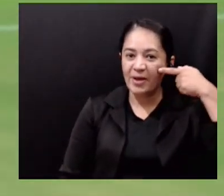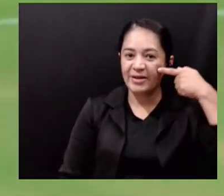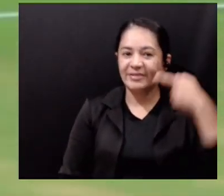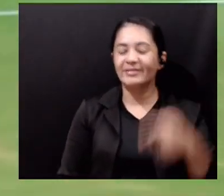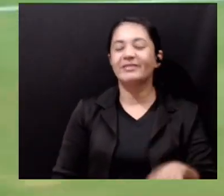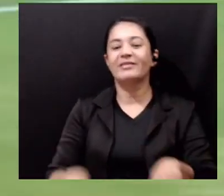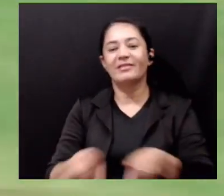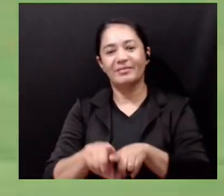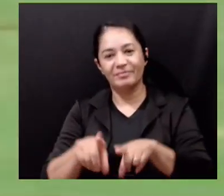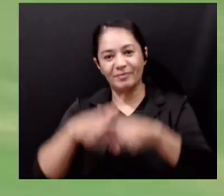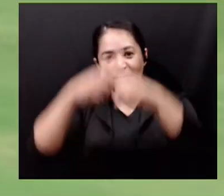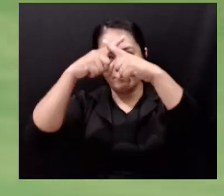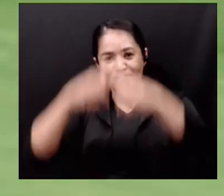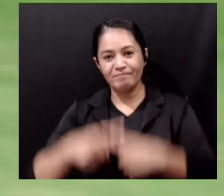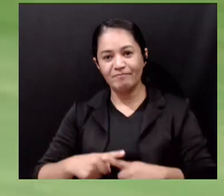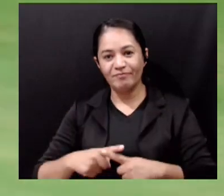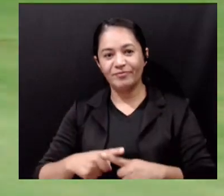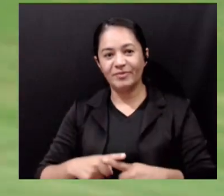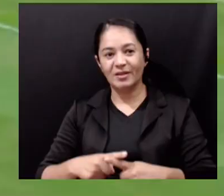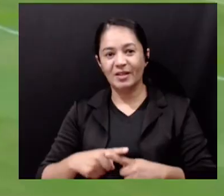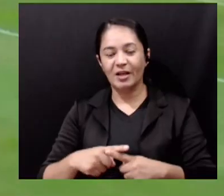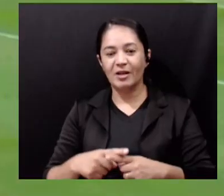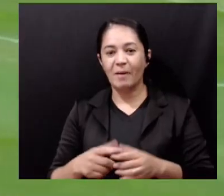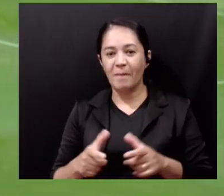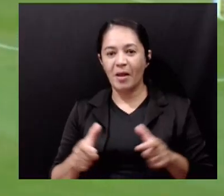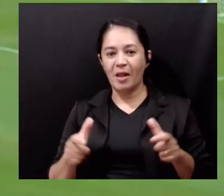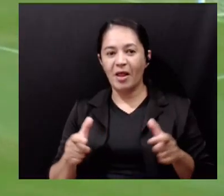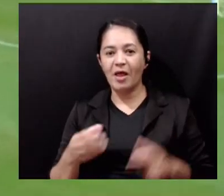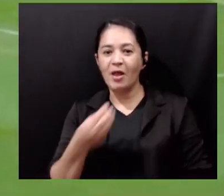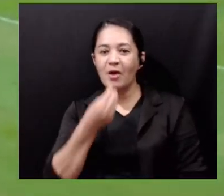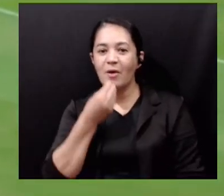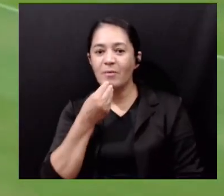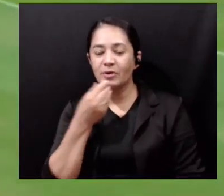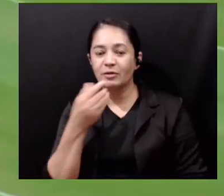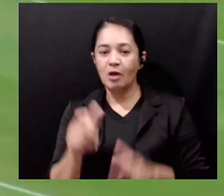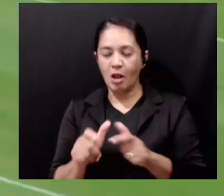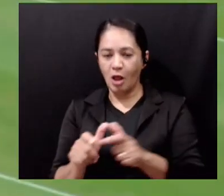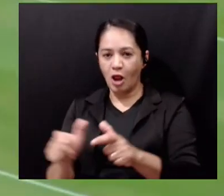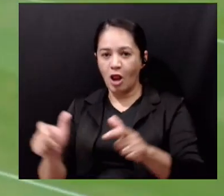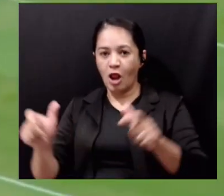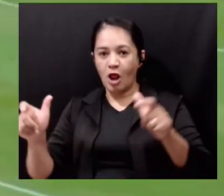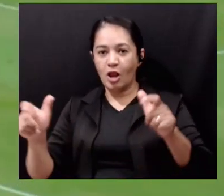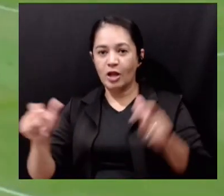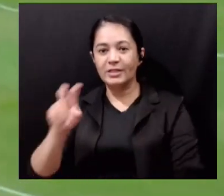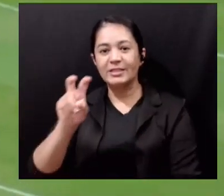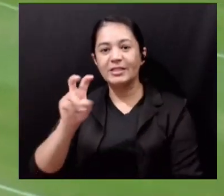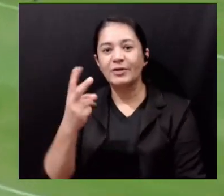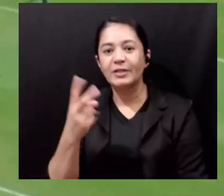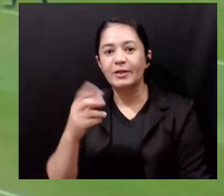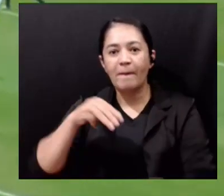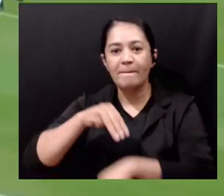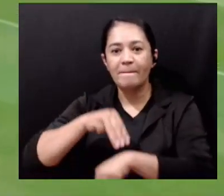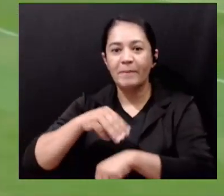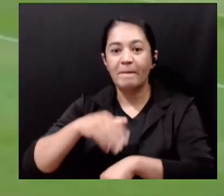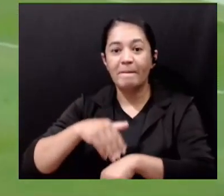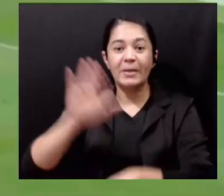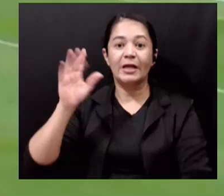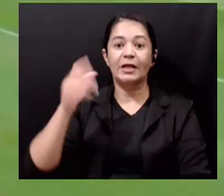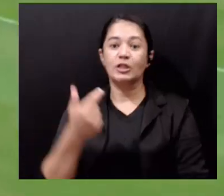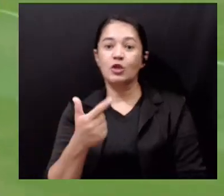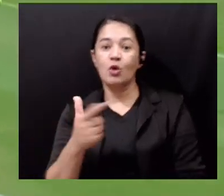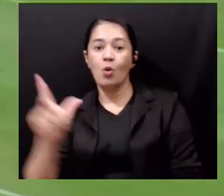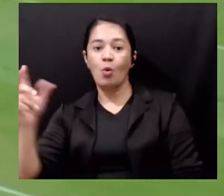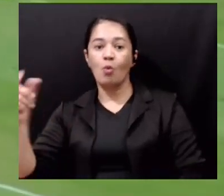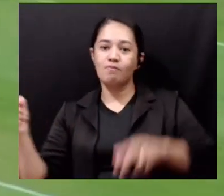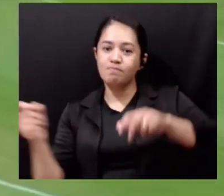a Ponte passou a ter mais espaço e ganhou a oportunidade de ampliar aos 52 minutos em mais um pênalti marcado em cima do camisa